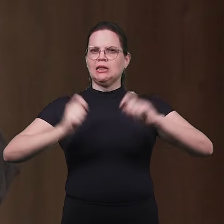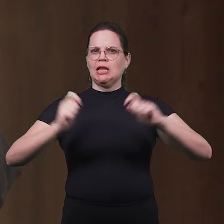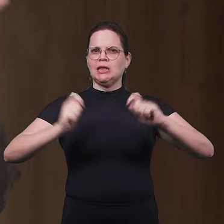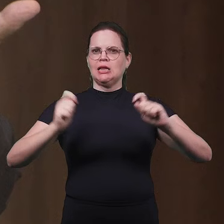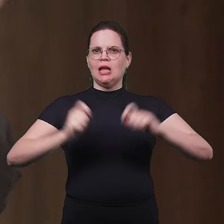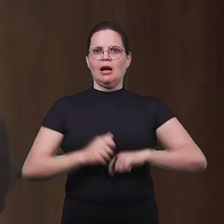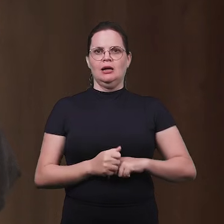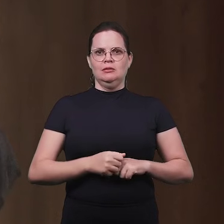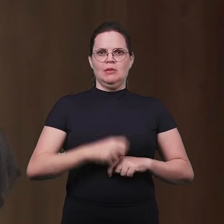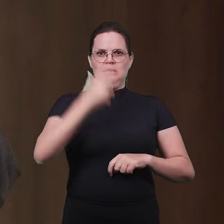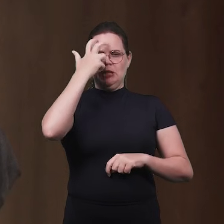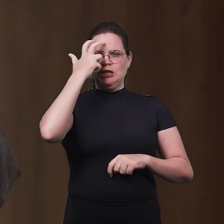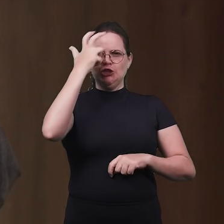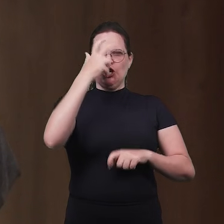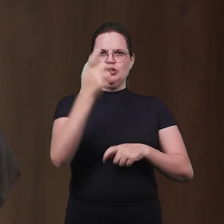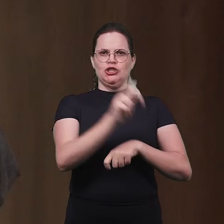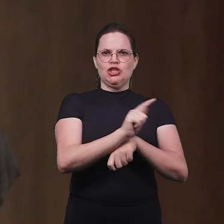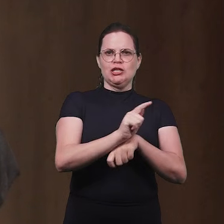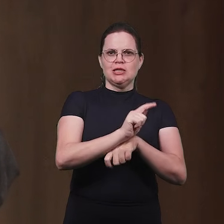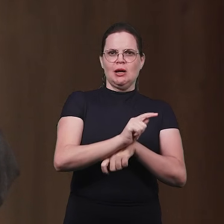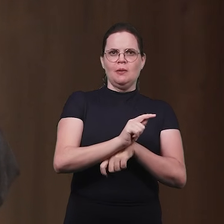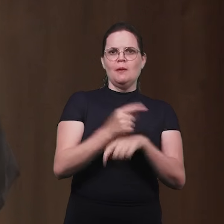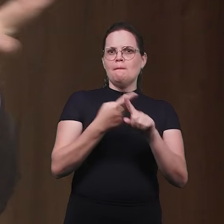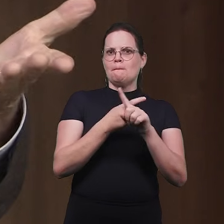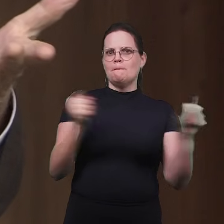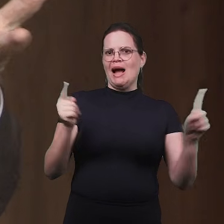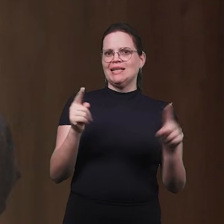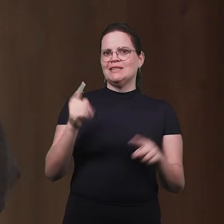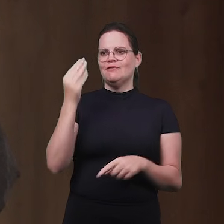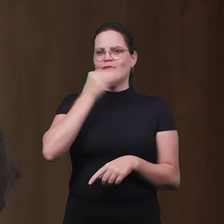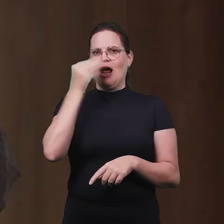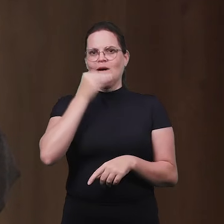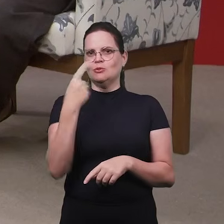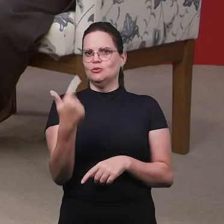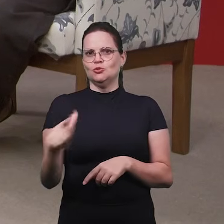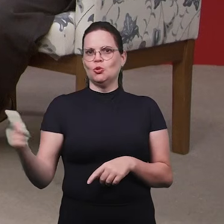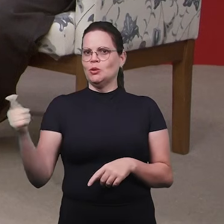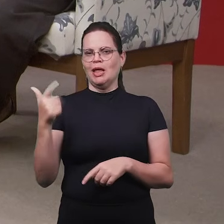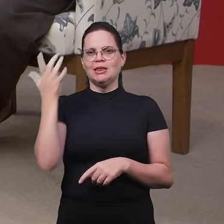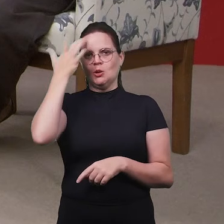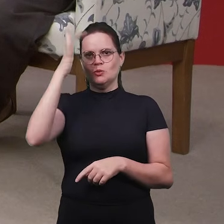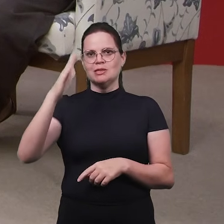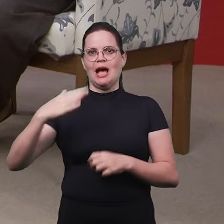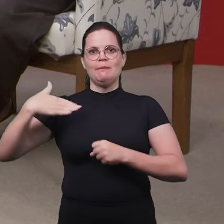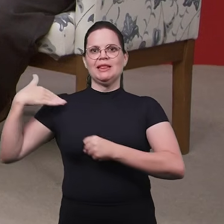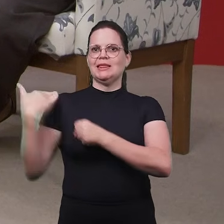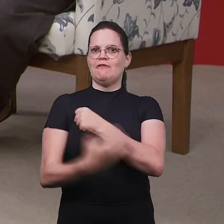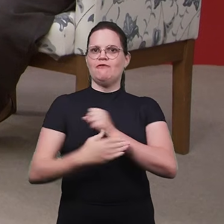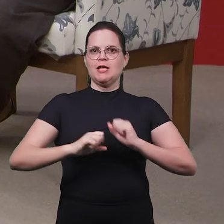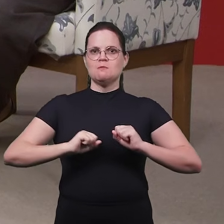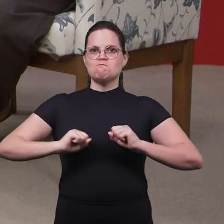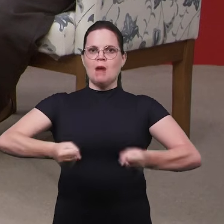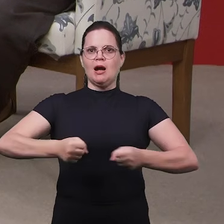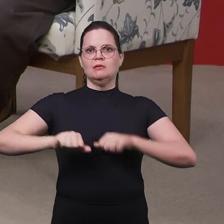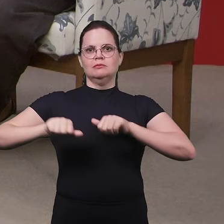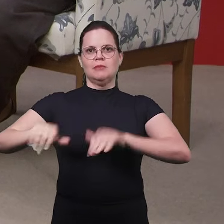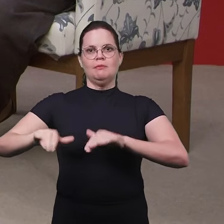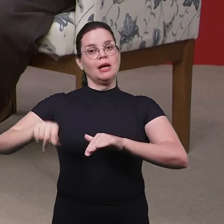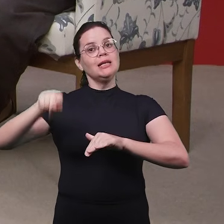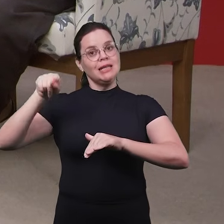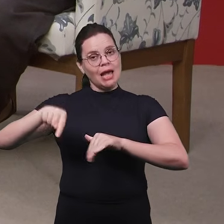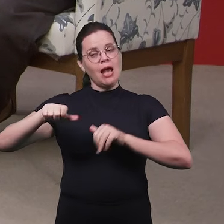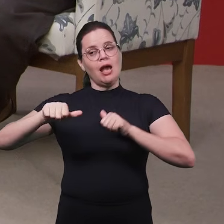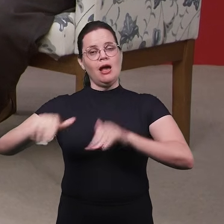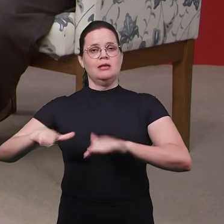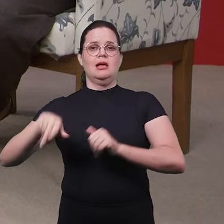capacitado, mas que é vencido pela força. Ele não tem Não tem poder de defesa. Não tem poder de defesa. Então, que é